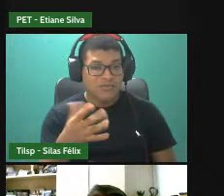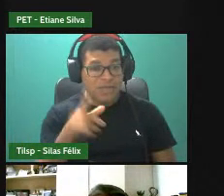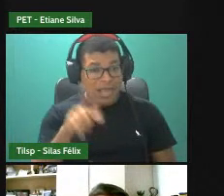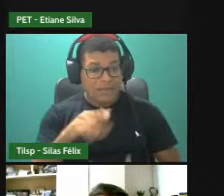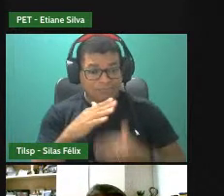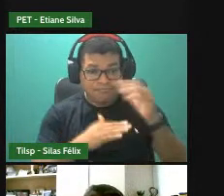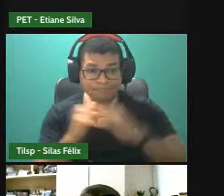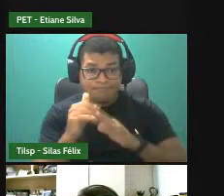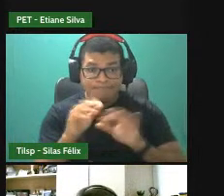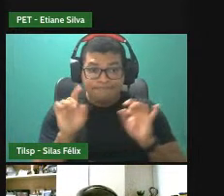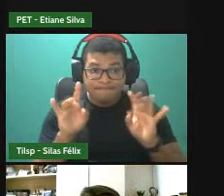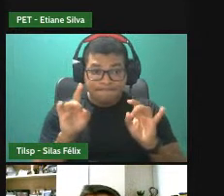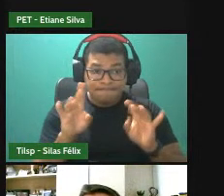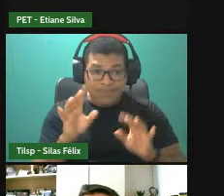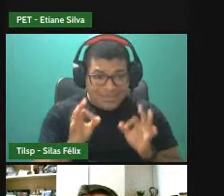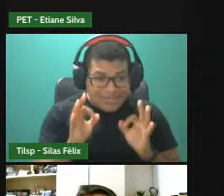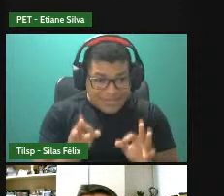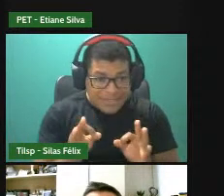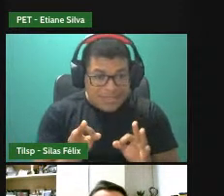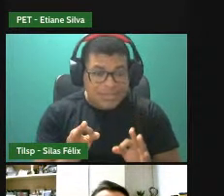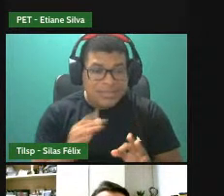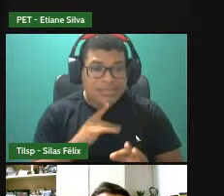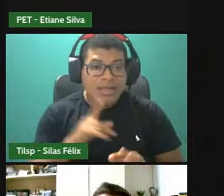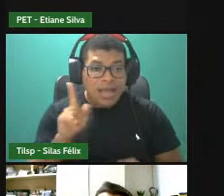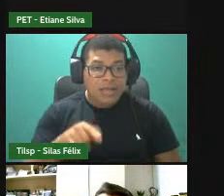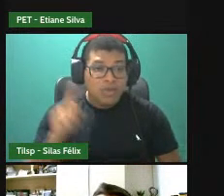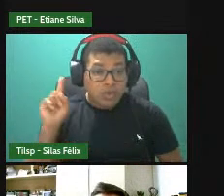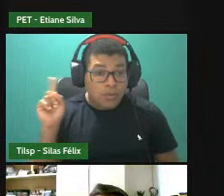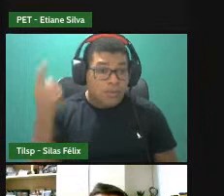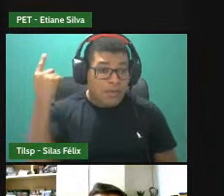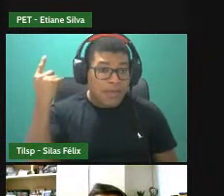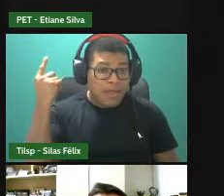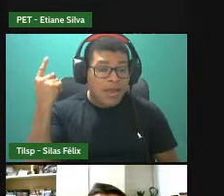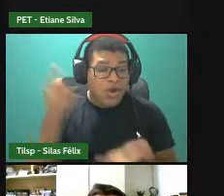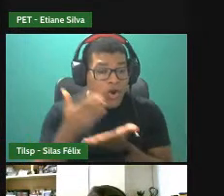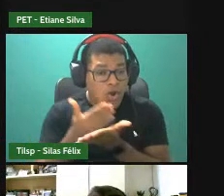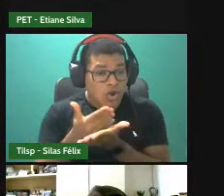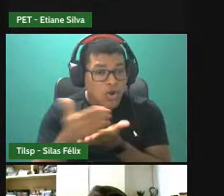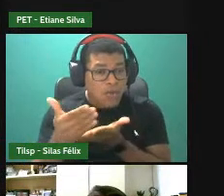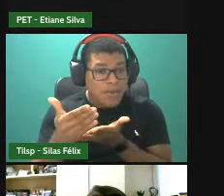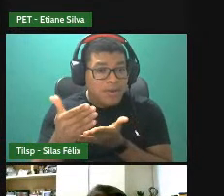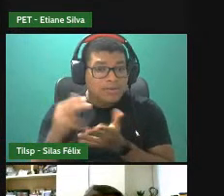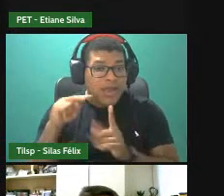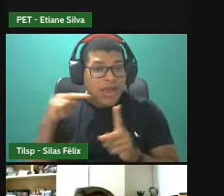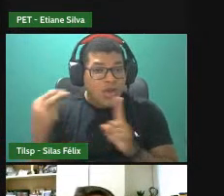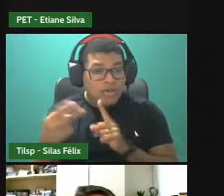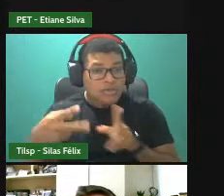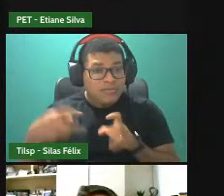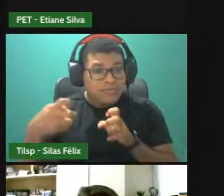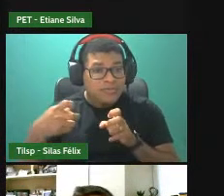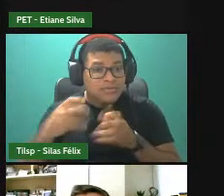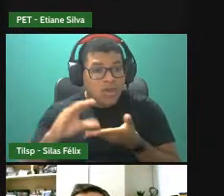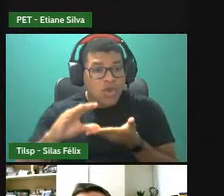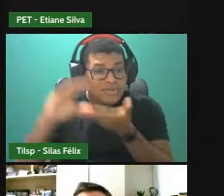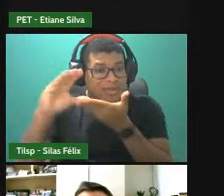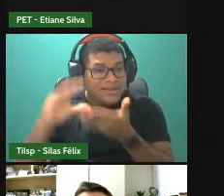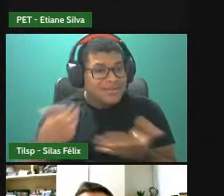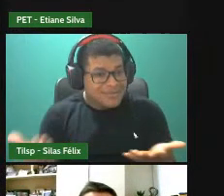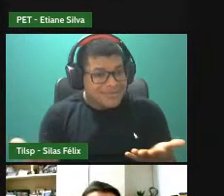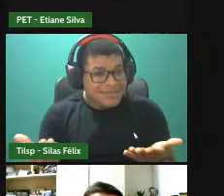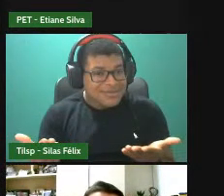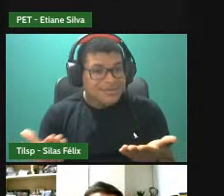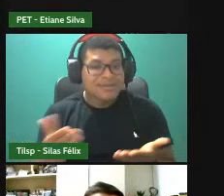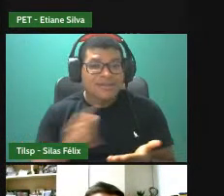ela foi ela entra no rol das primeiras especialidades reconhecidas pelo conselho, logo que se instituiu